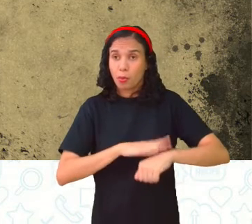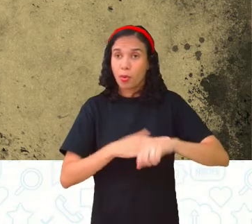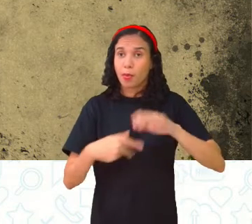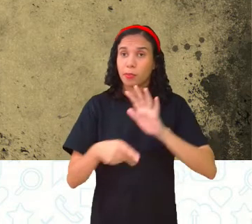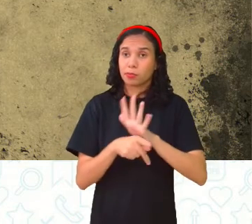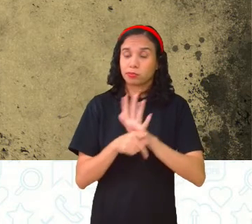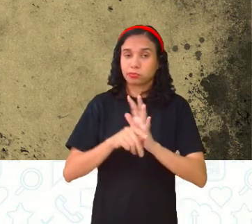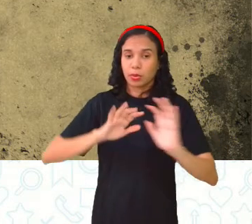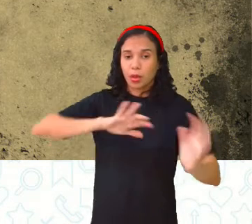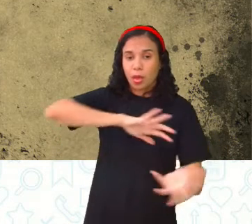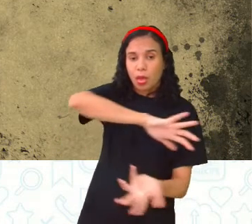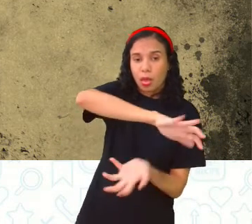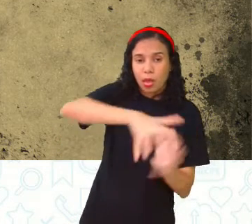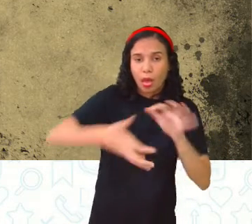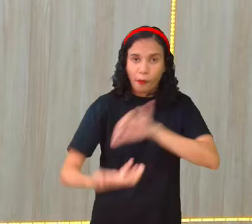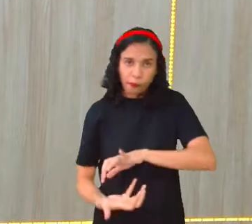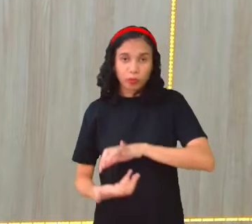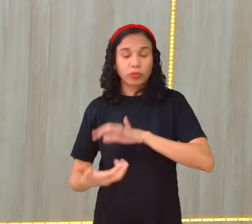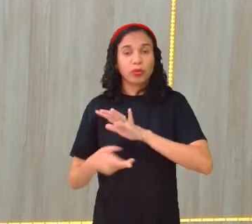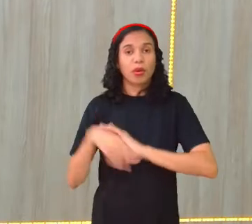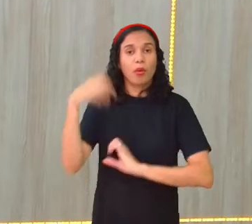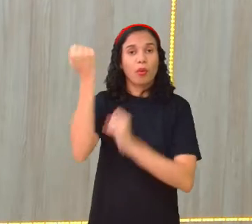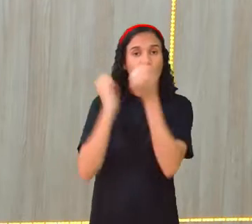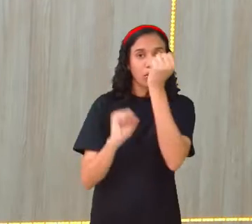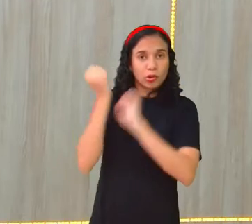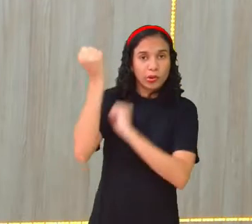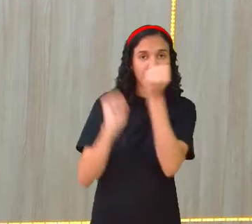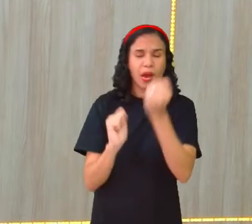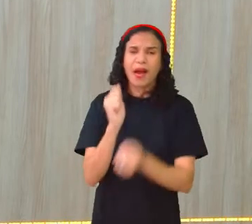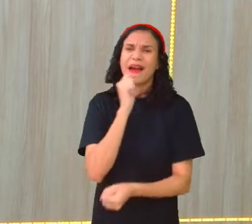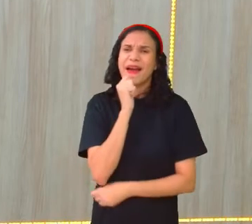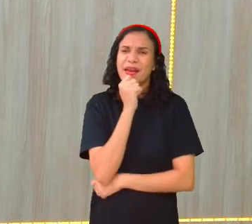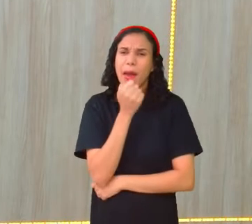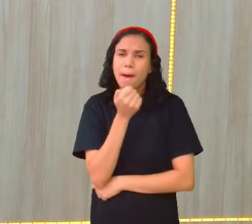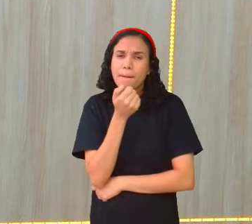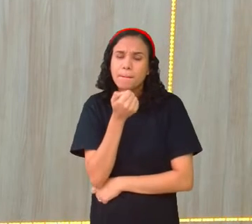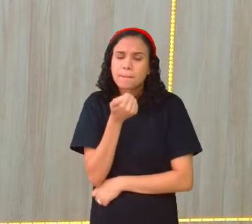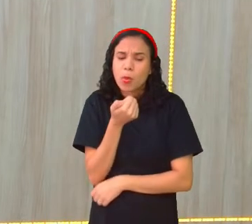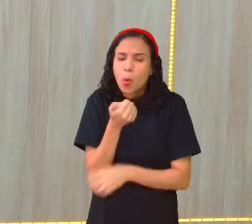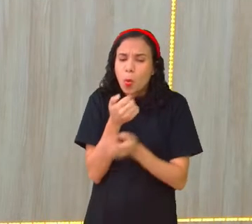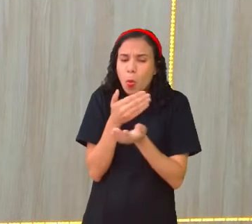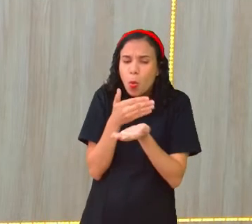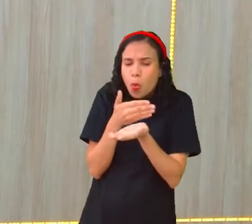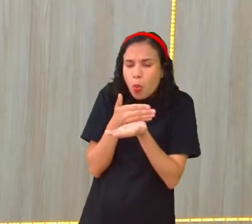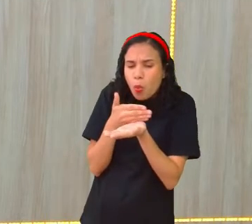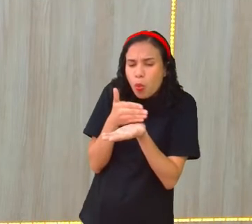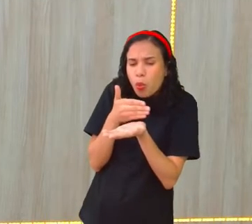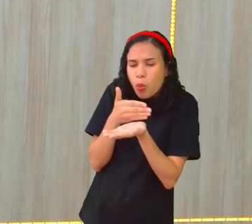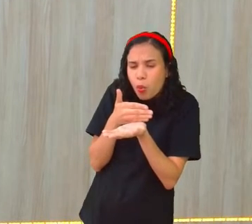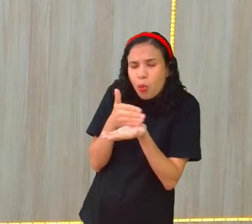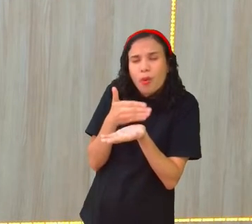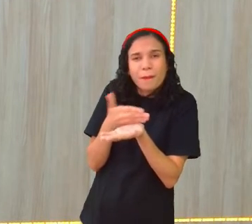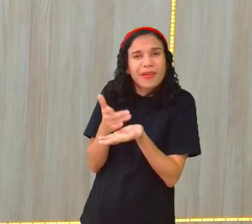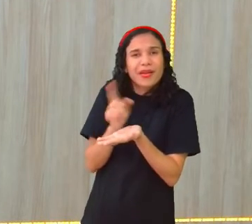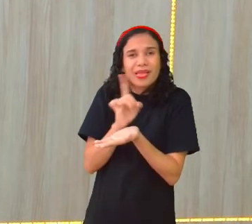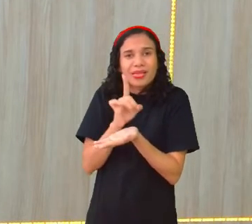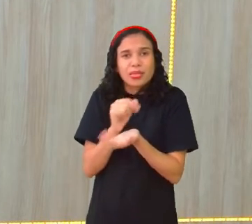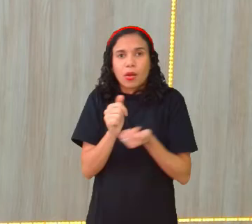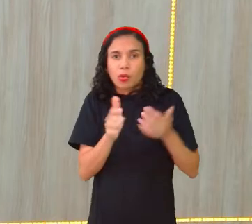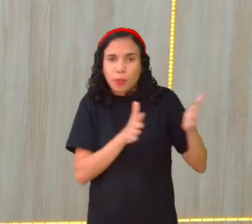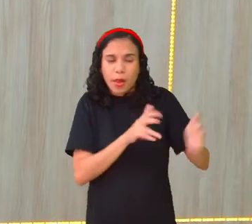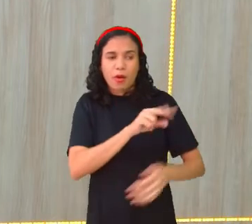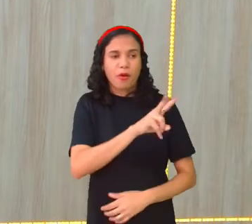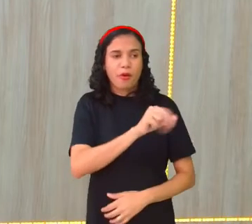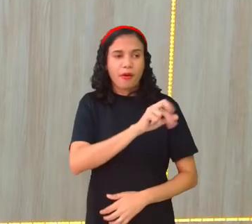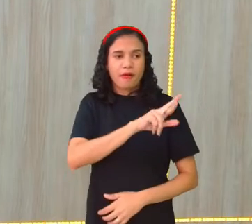dizer, de revolução industrial. Ainda um pouco tímido, né? Não foi como foi durante a era Vargas,